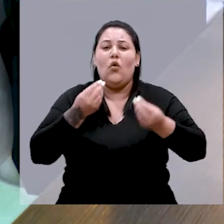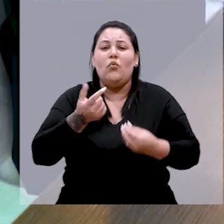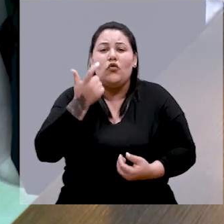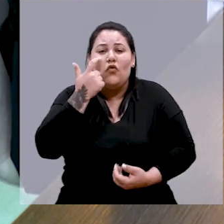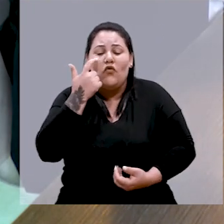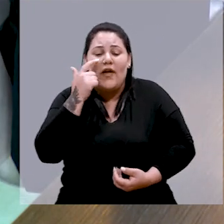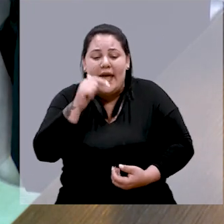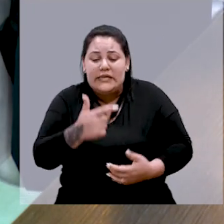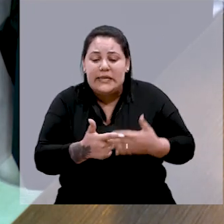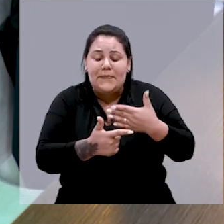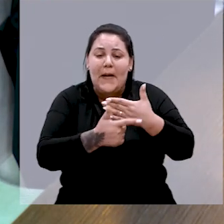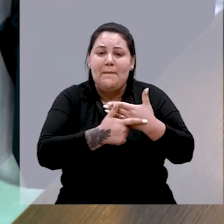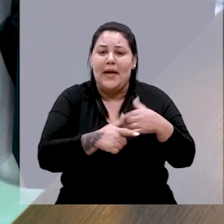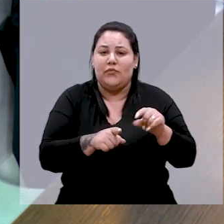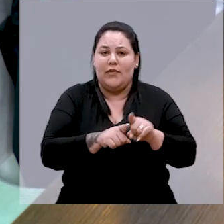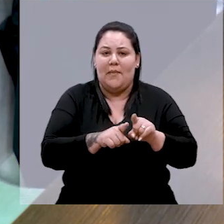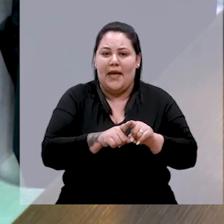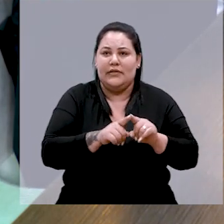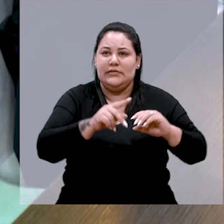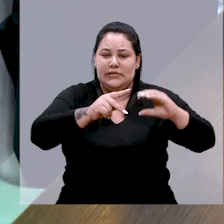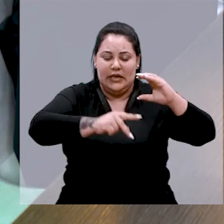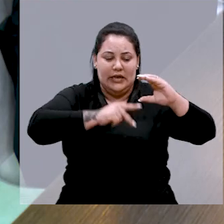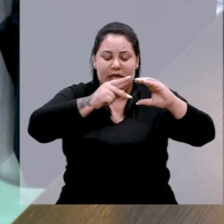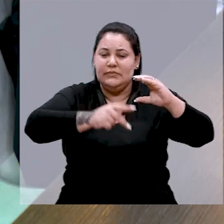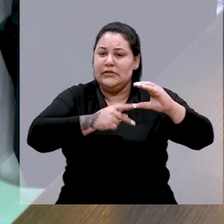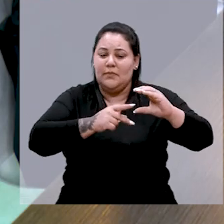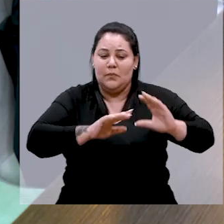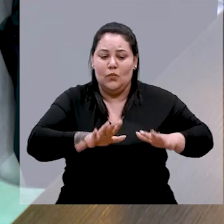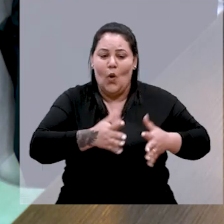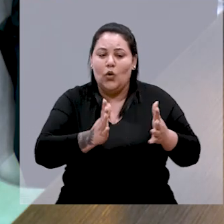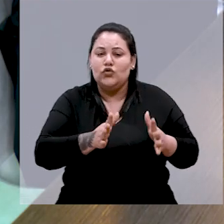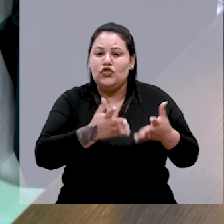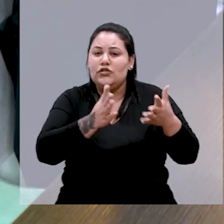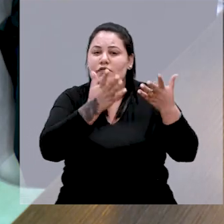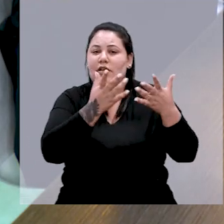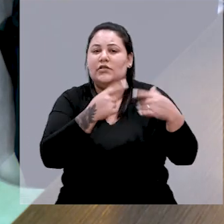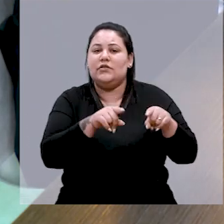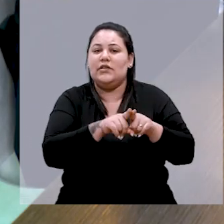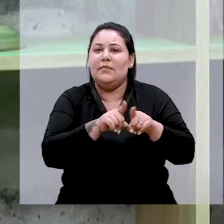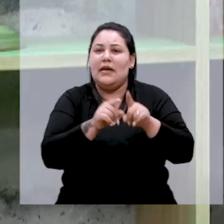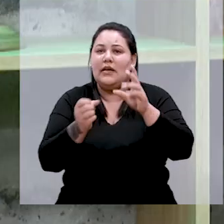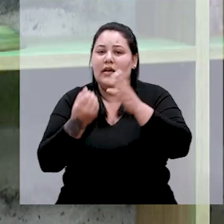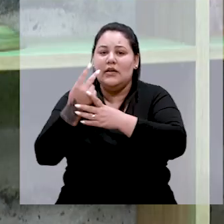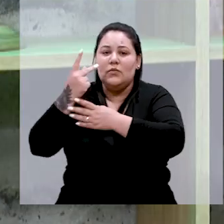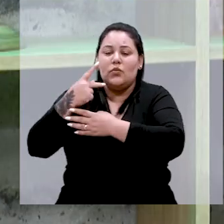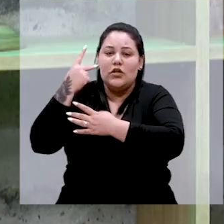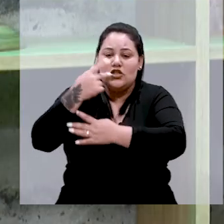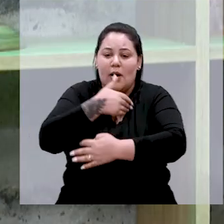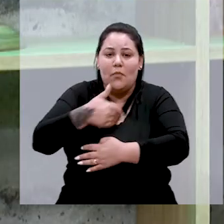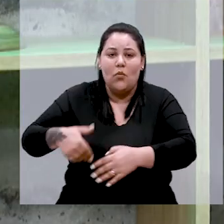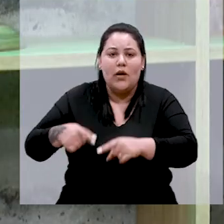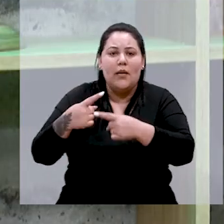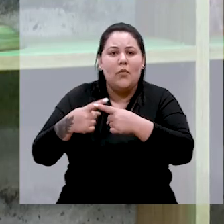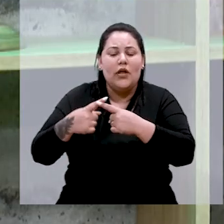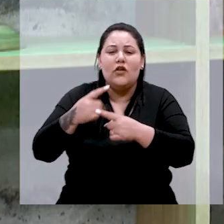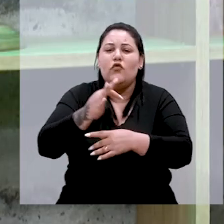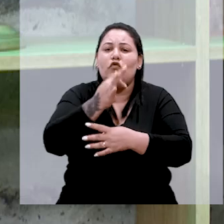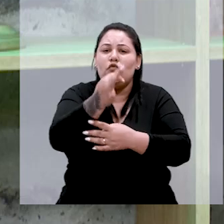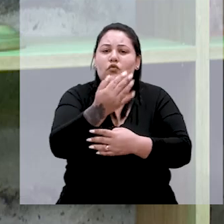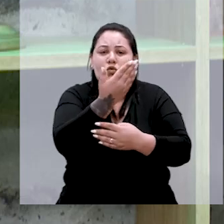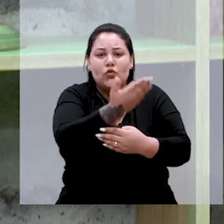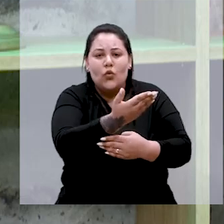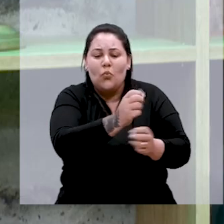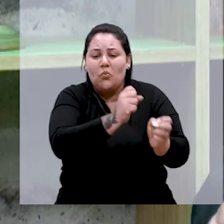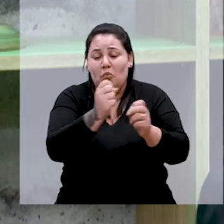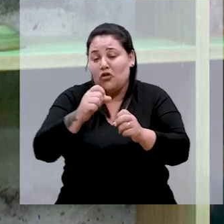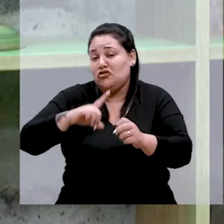senhora vê esse papel também da Câmara de Vereadores como indutora e estabelecendo políticas públicas? Porque lá na frente